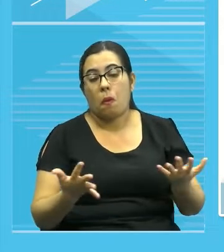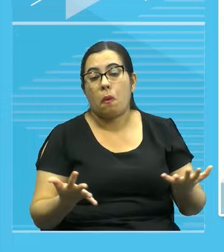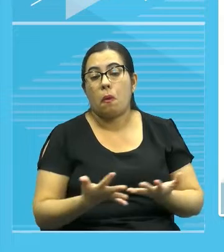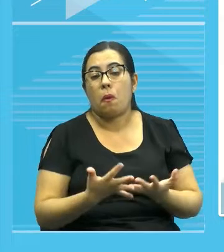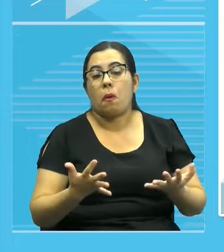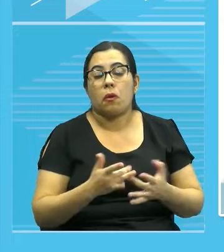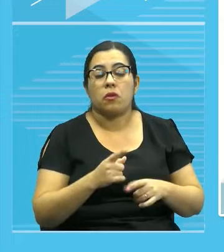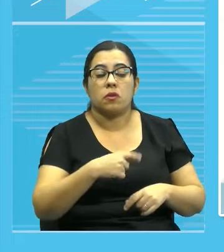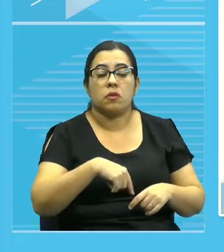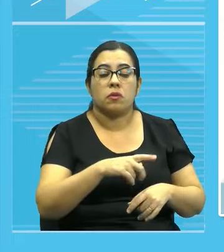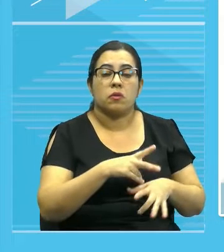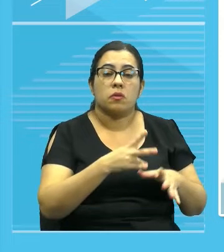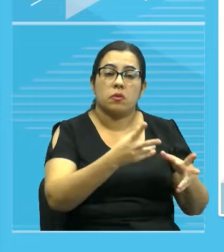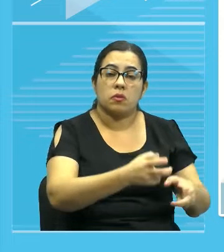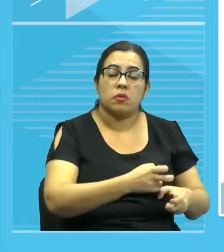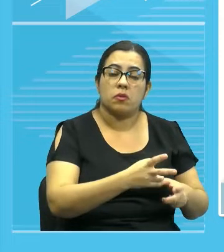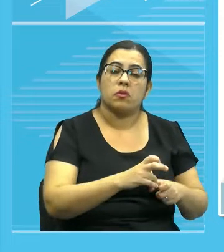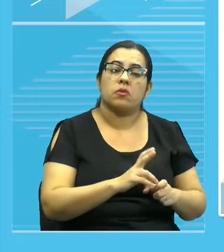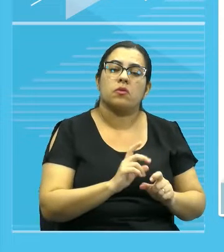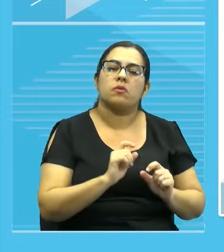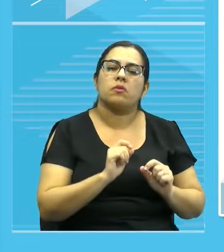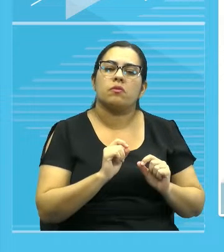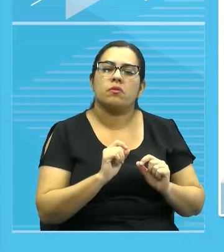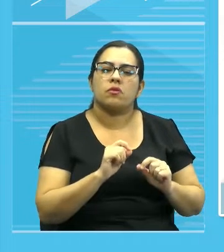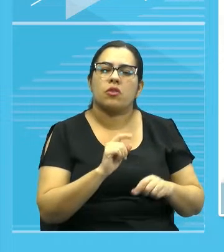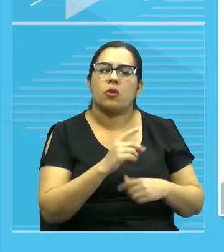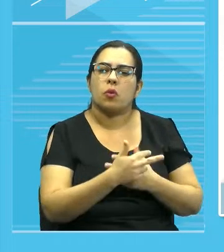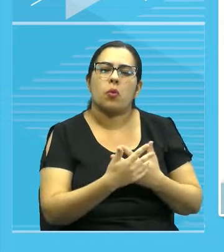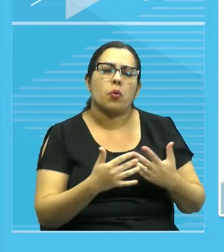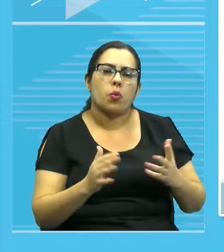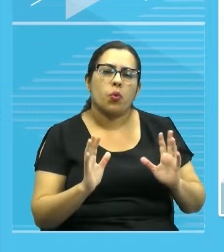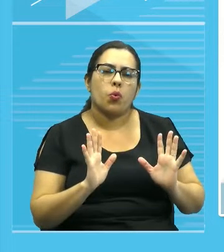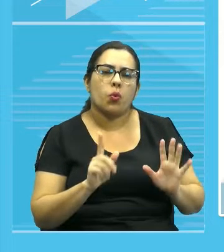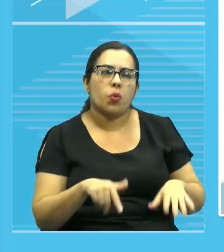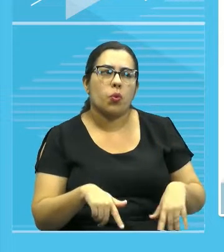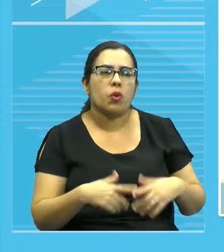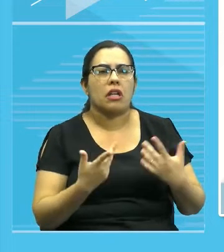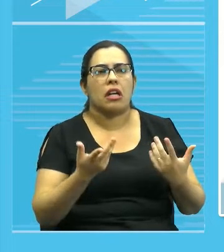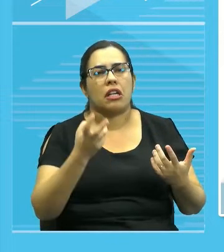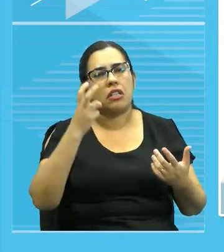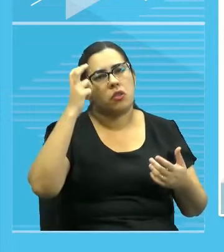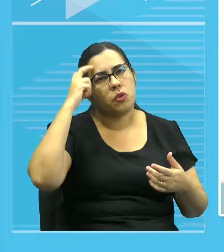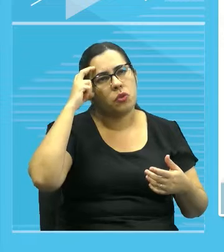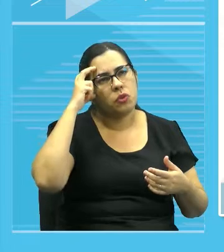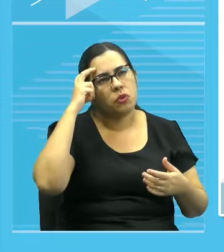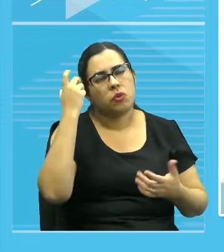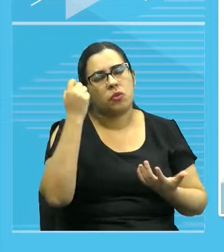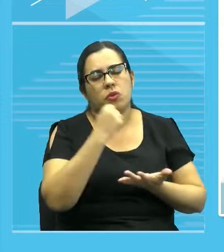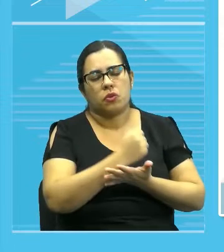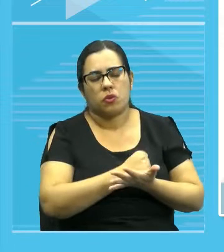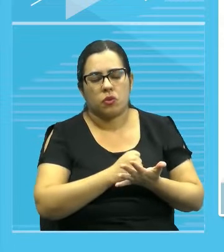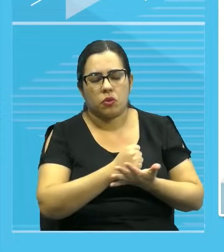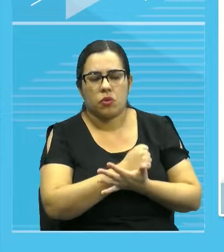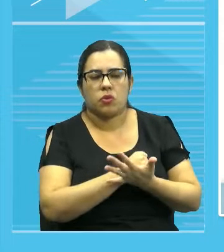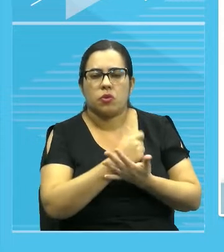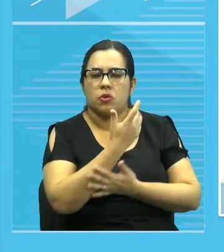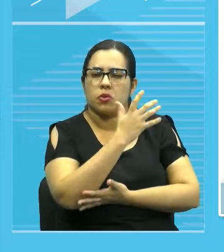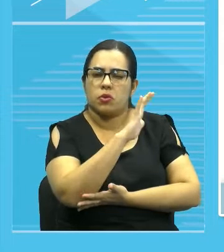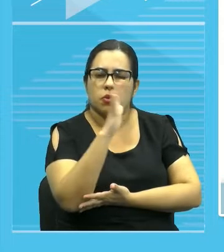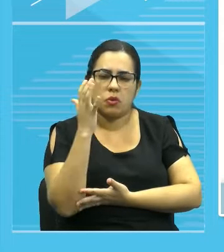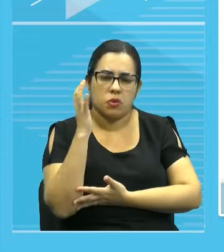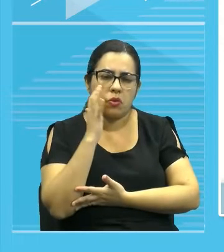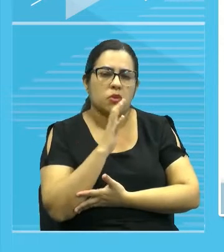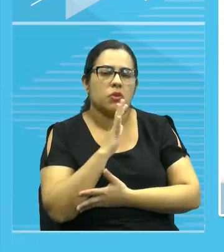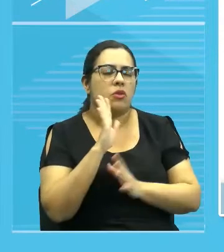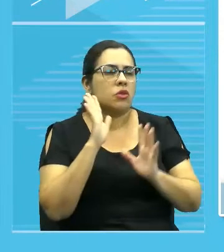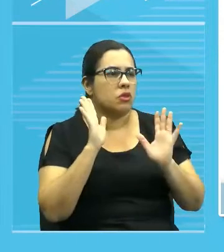explorar né vai usurpar o que restou a cultura as ervas farmacológicas como